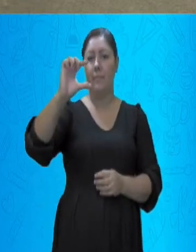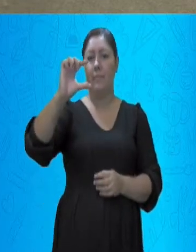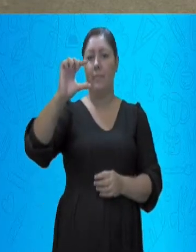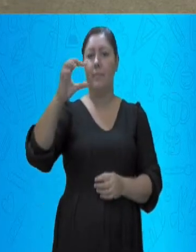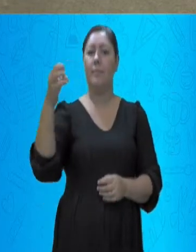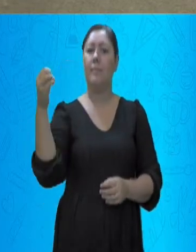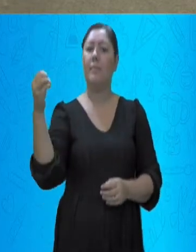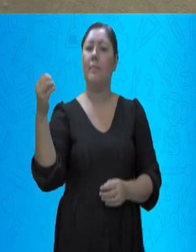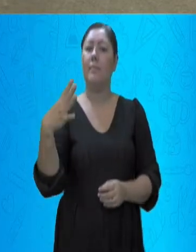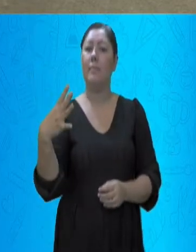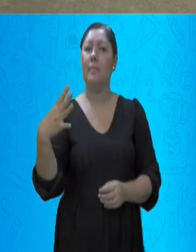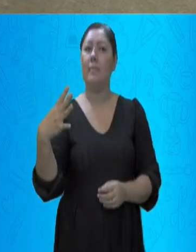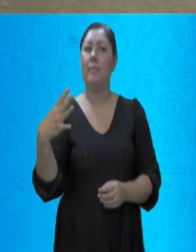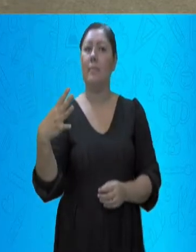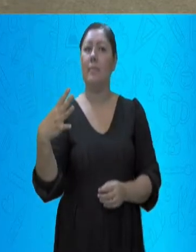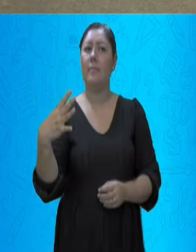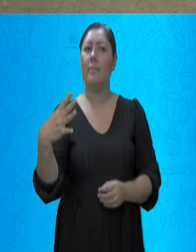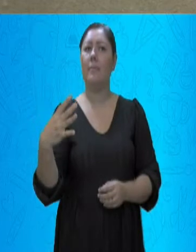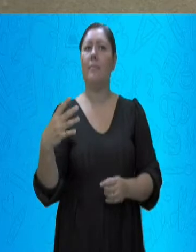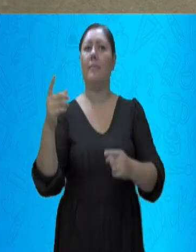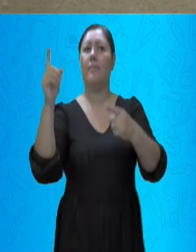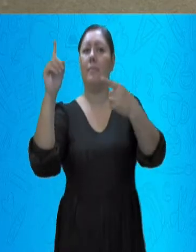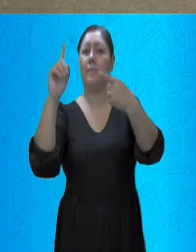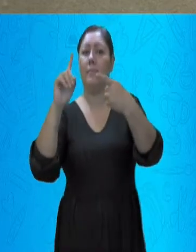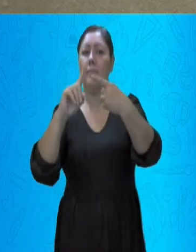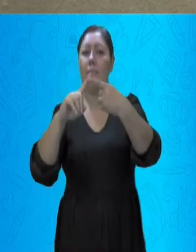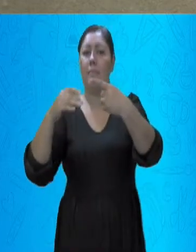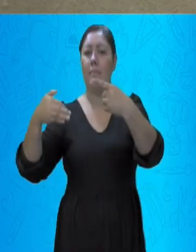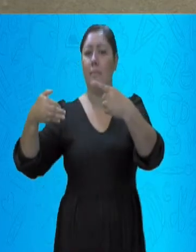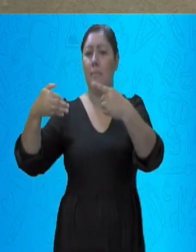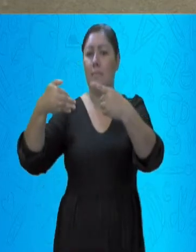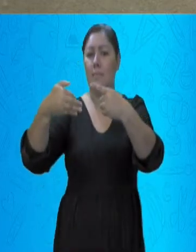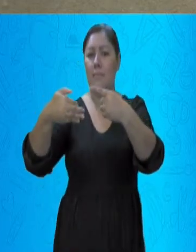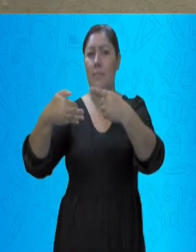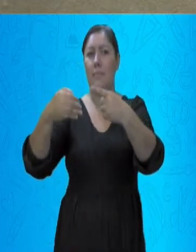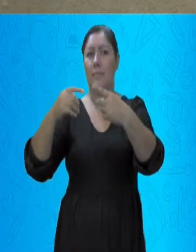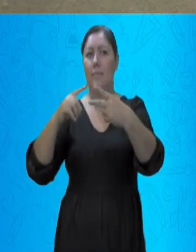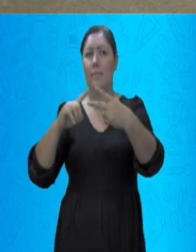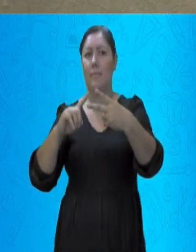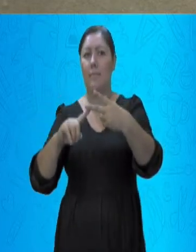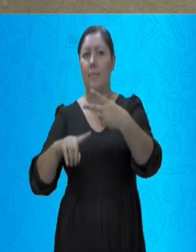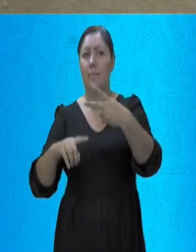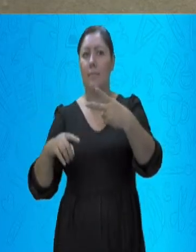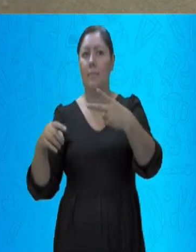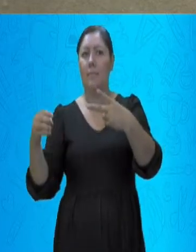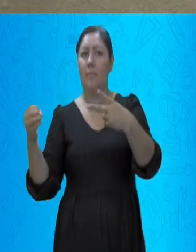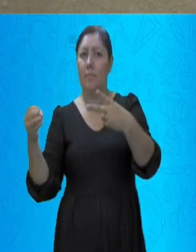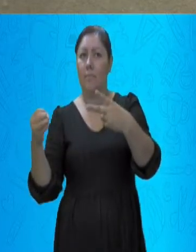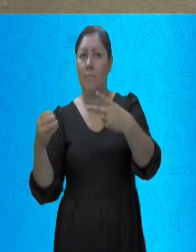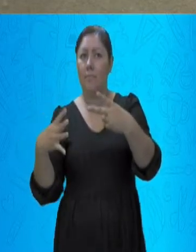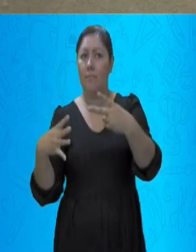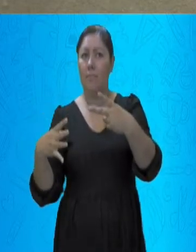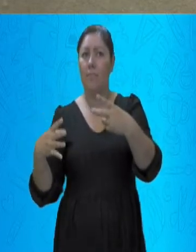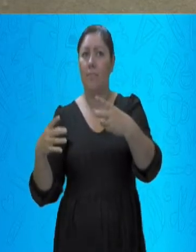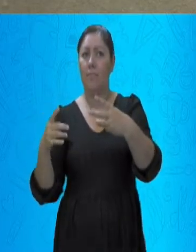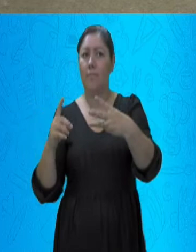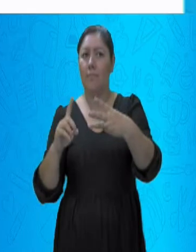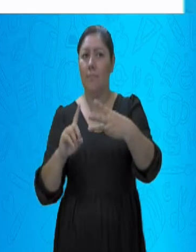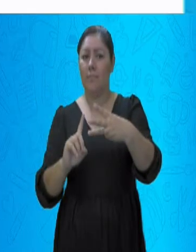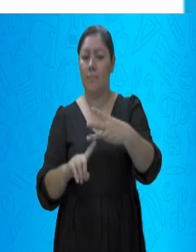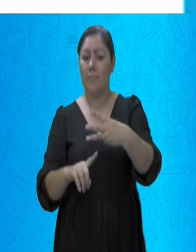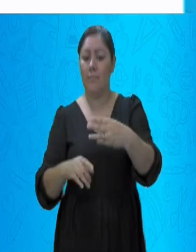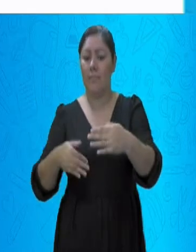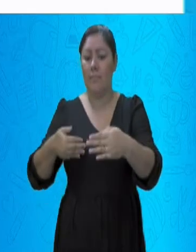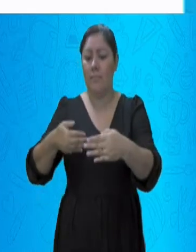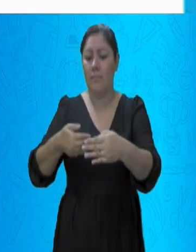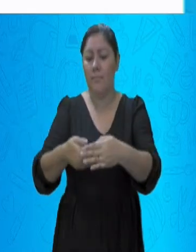A gente tem próximo, atual e perto. Prestem atenção.